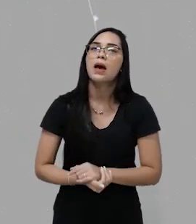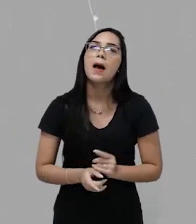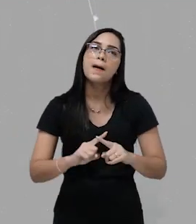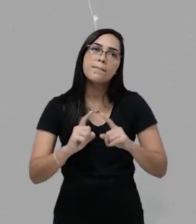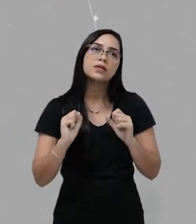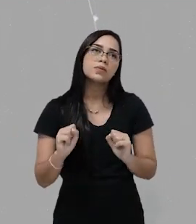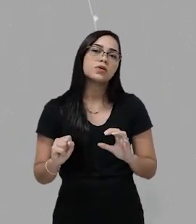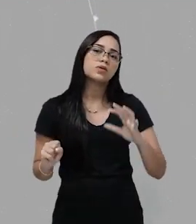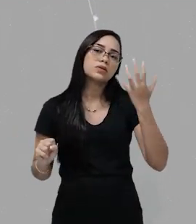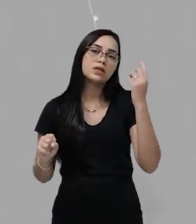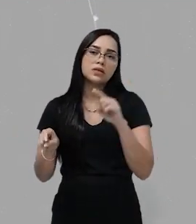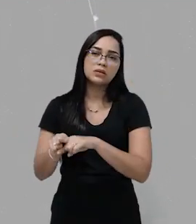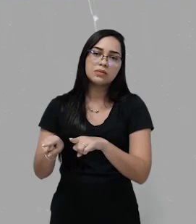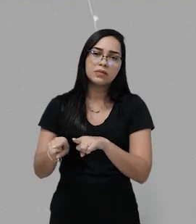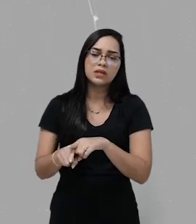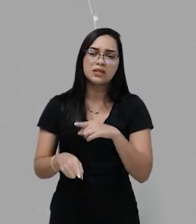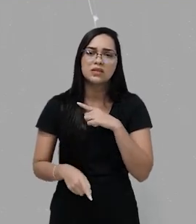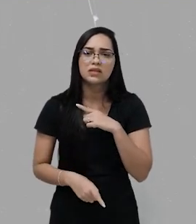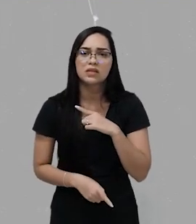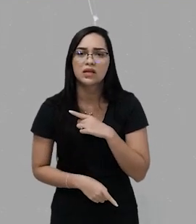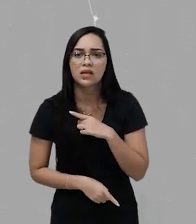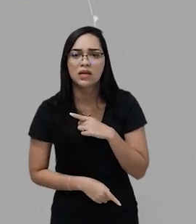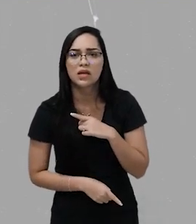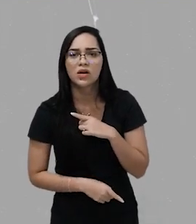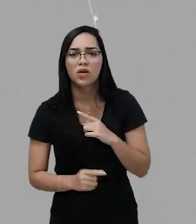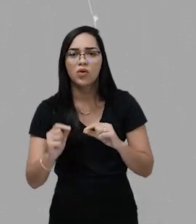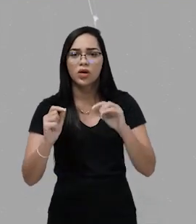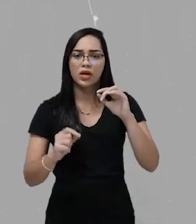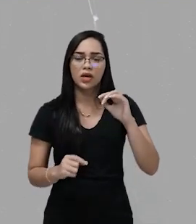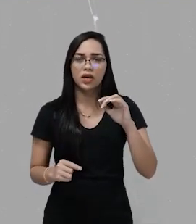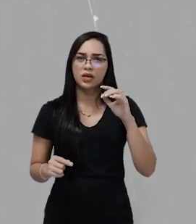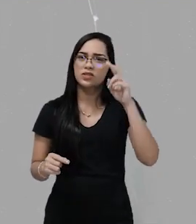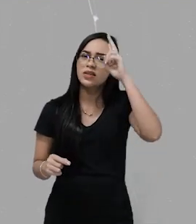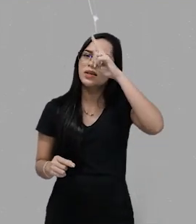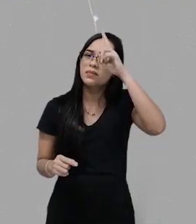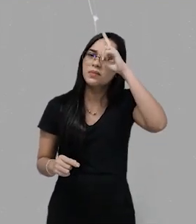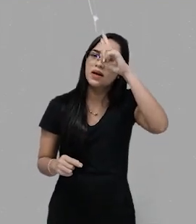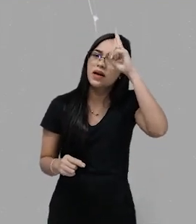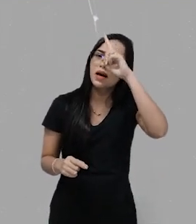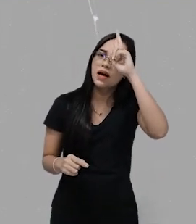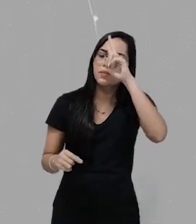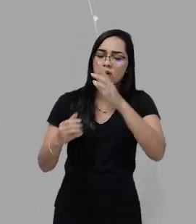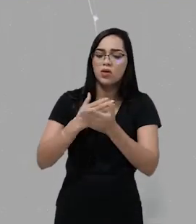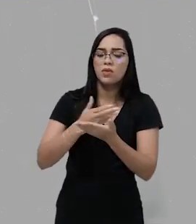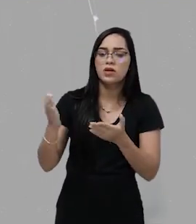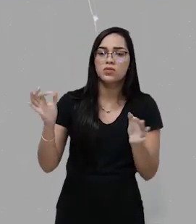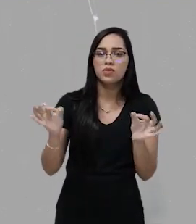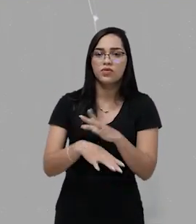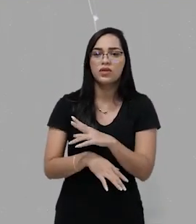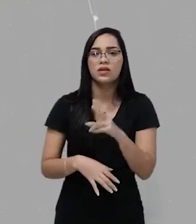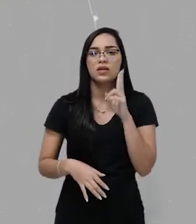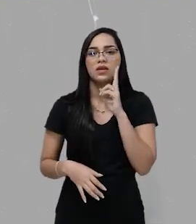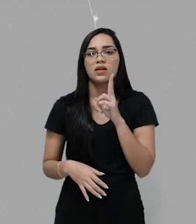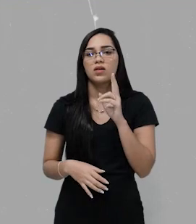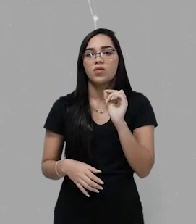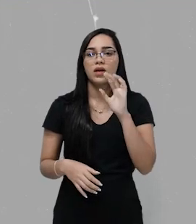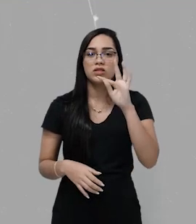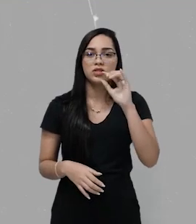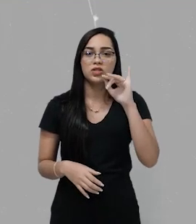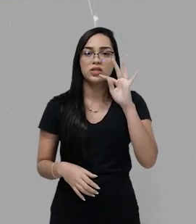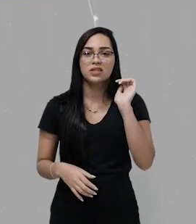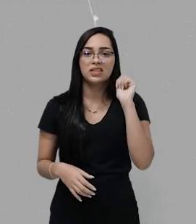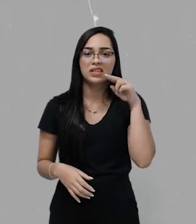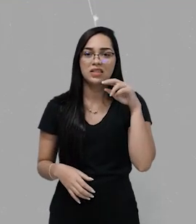pode acontecer também, isso no caso do filme, é o flashback, onde você começa pelo fim. Exemplo, um clássico